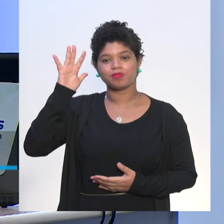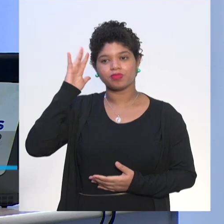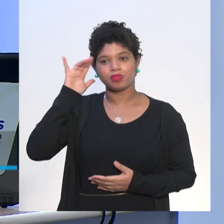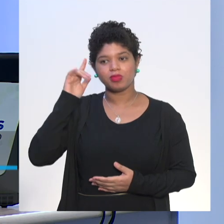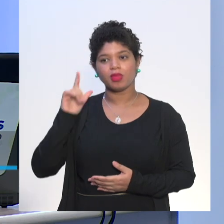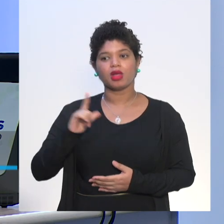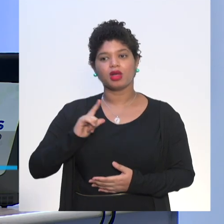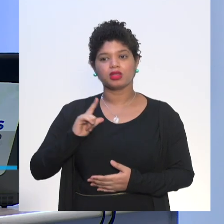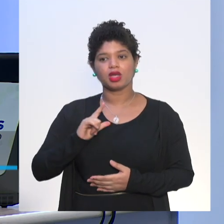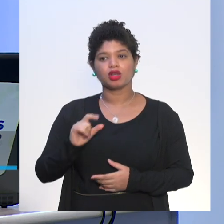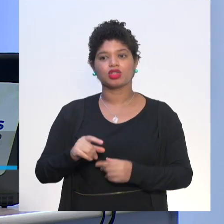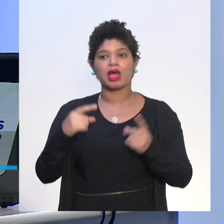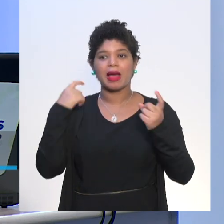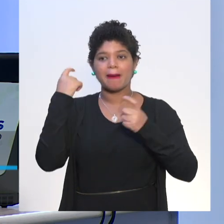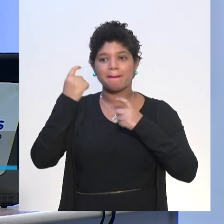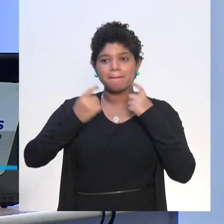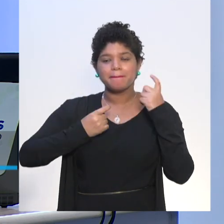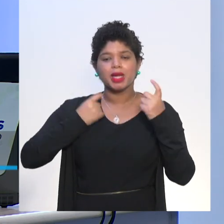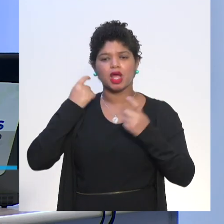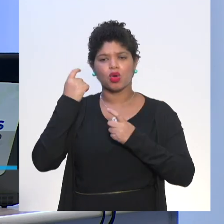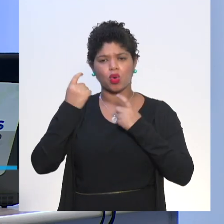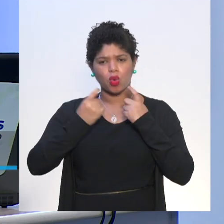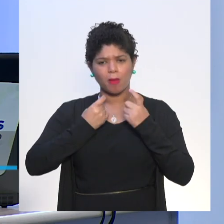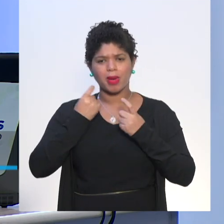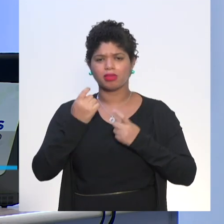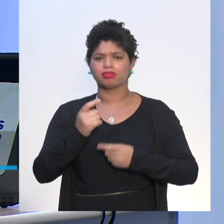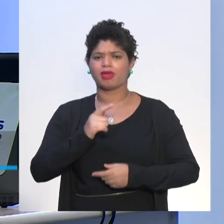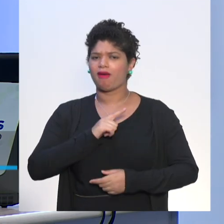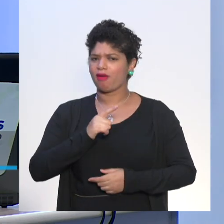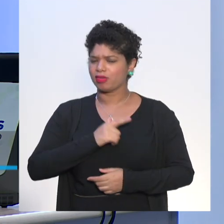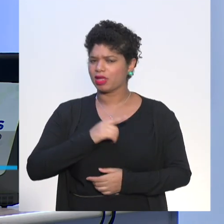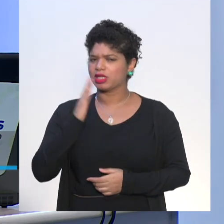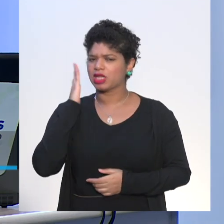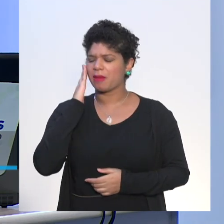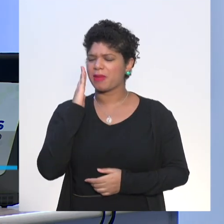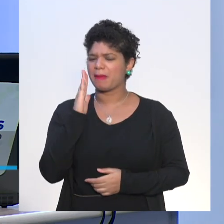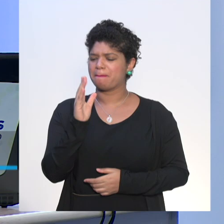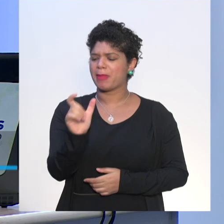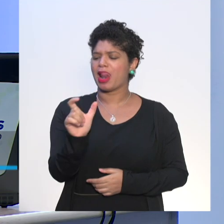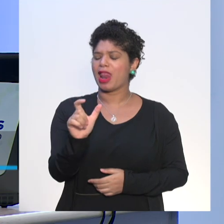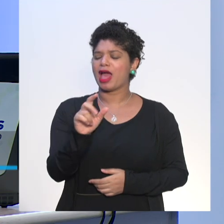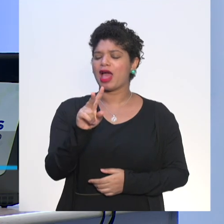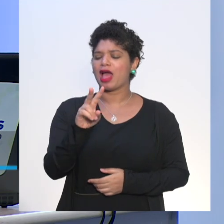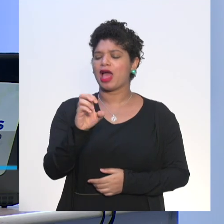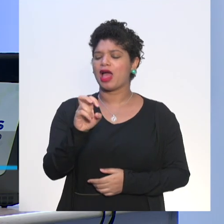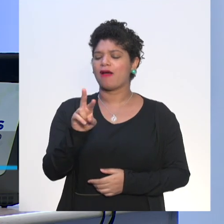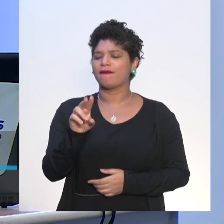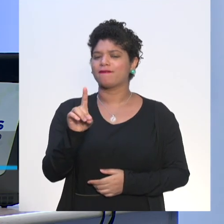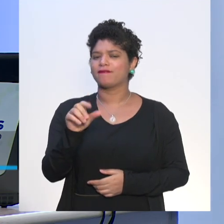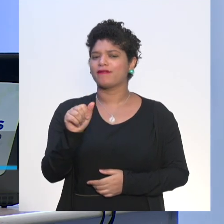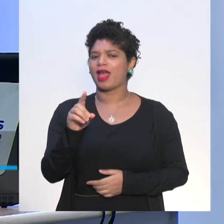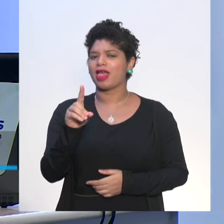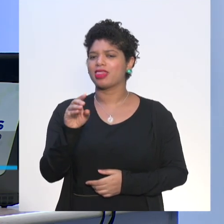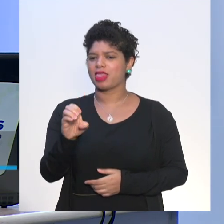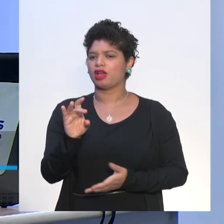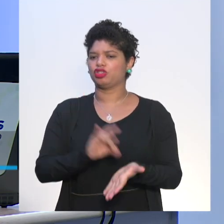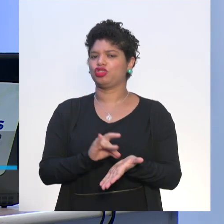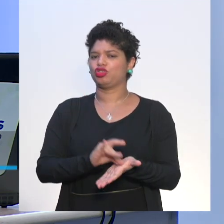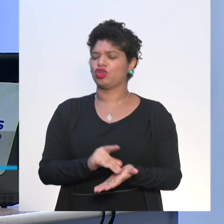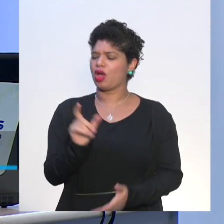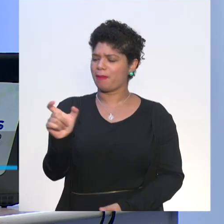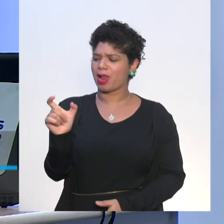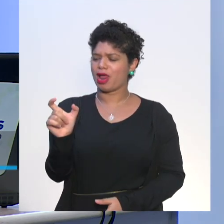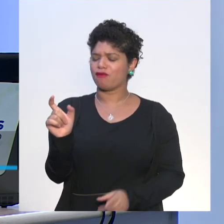houve sempre uma preocupação muito grande com essa palavrinha, verdade. É uma palavrinha